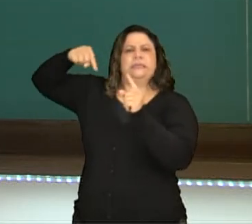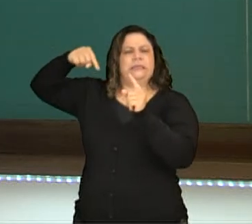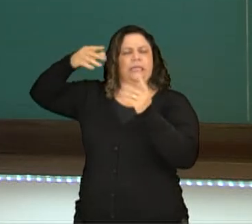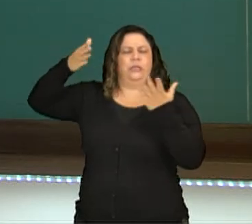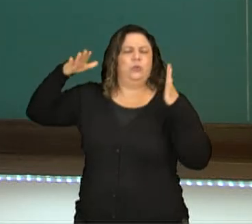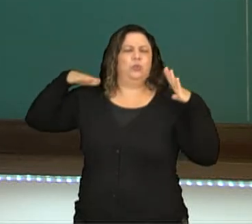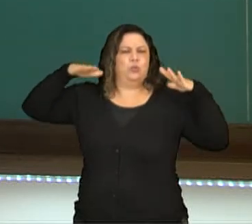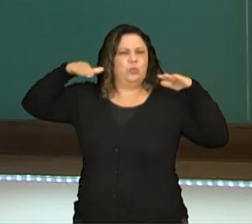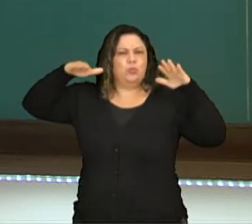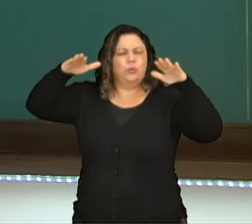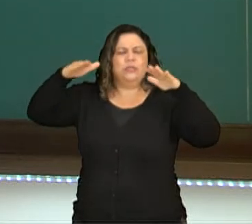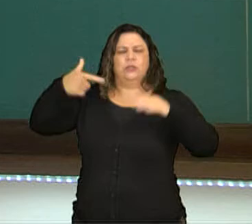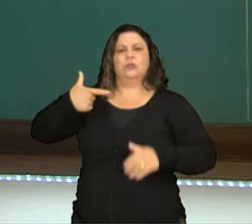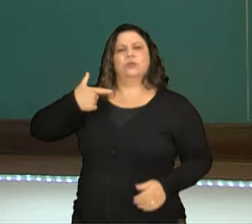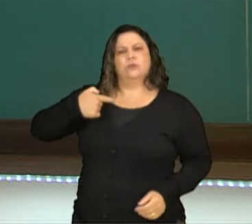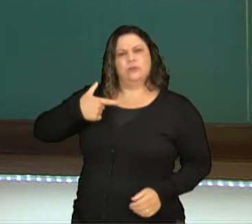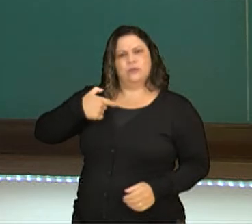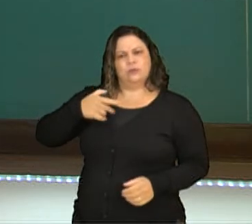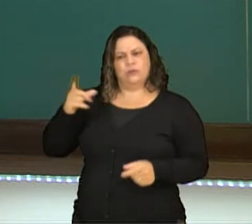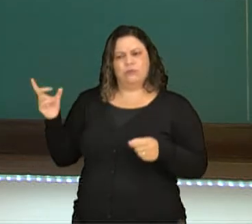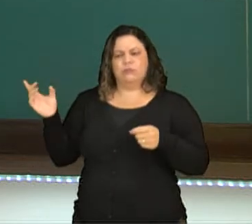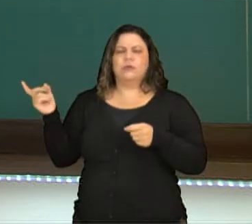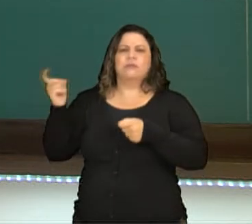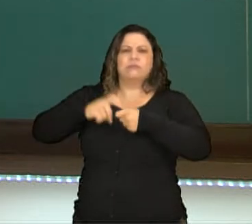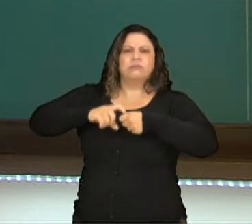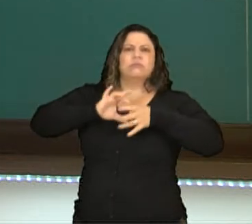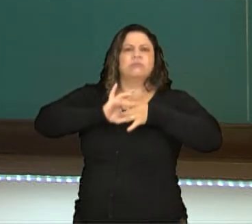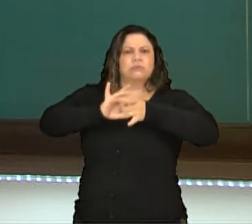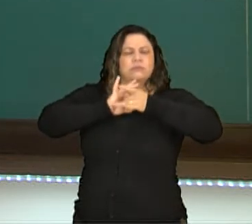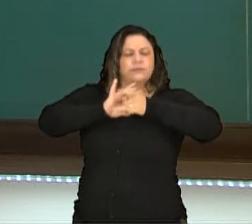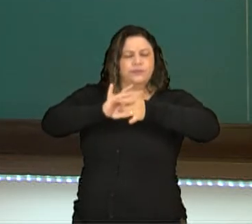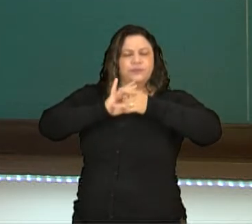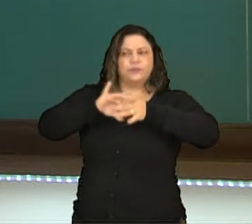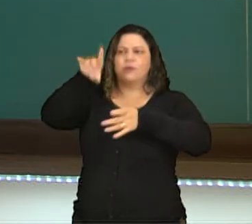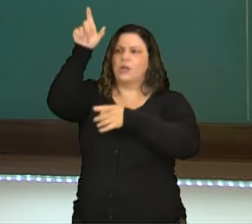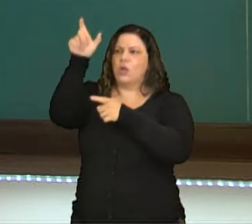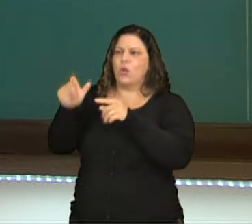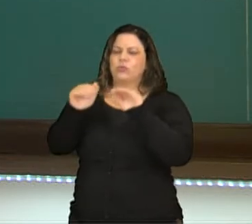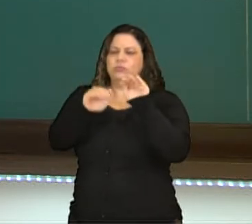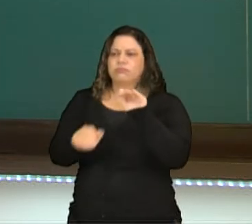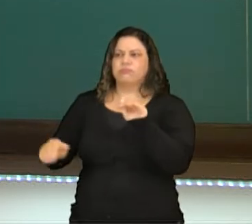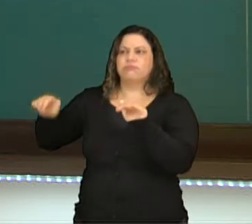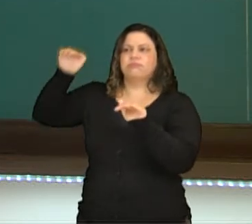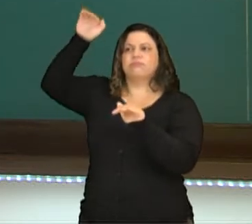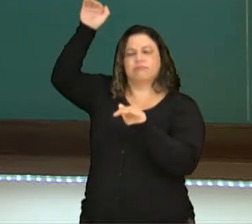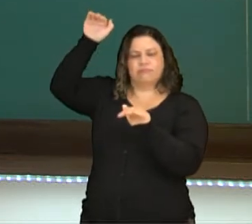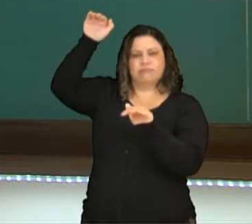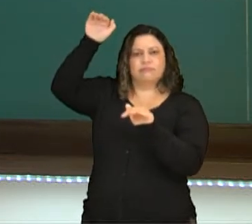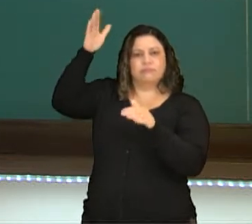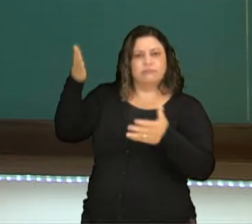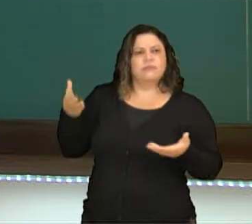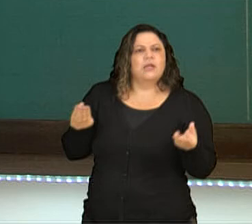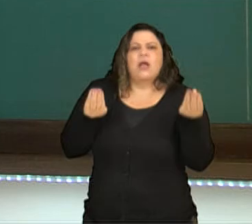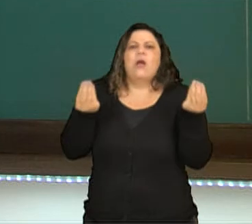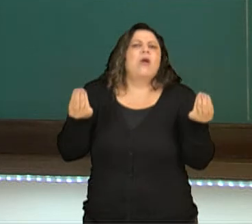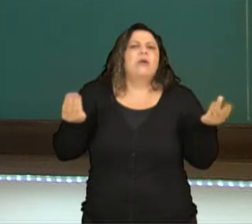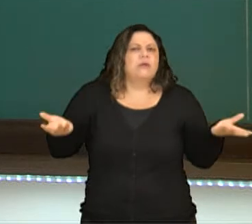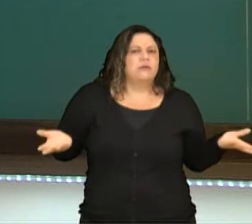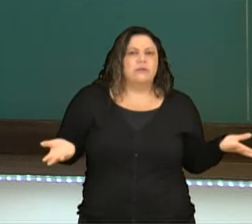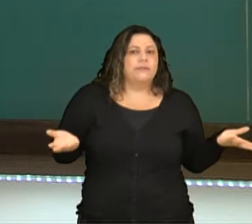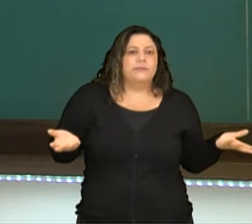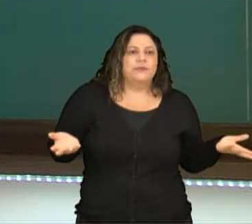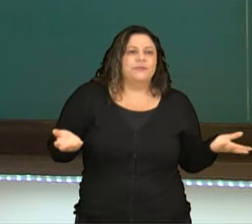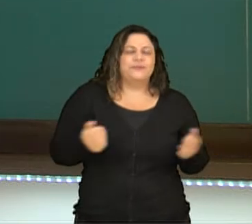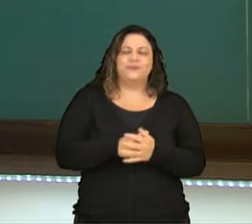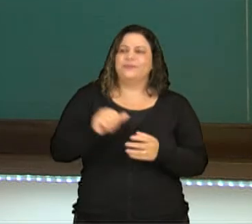seria veiculado junto aos jovens e junto às crianças como um ser superior. Como que isso, então, a